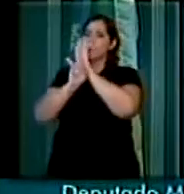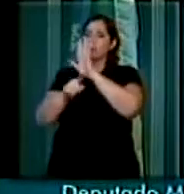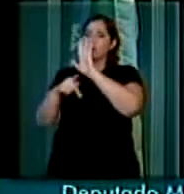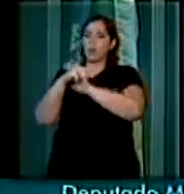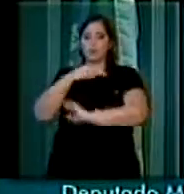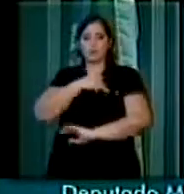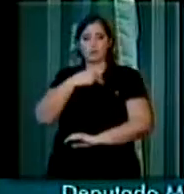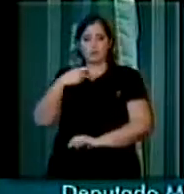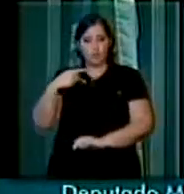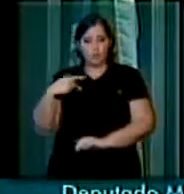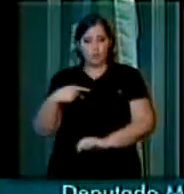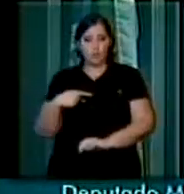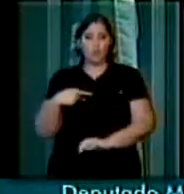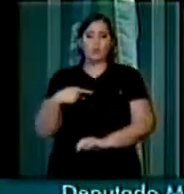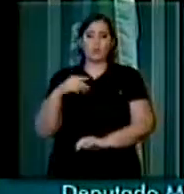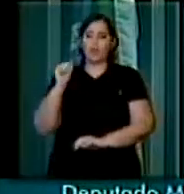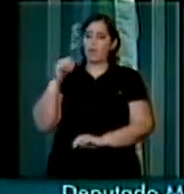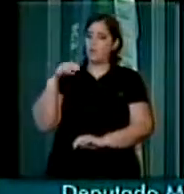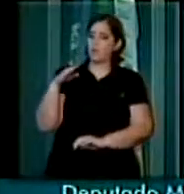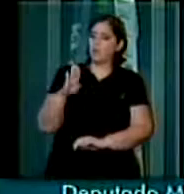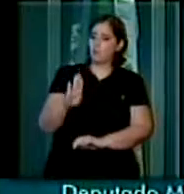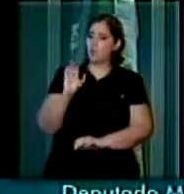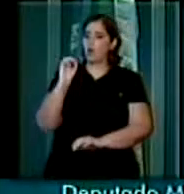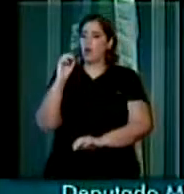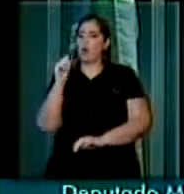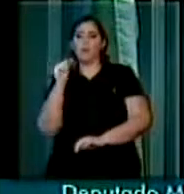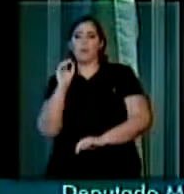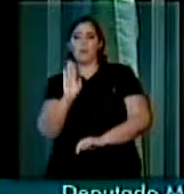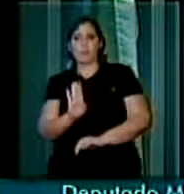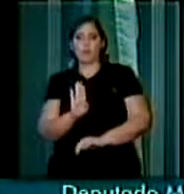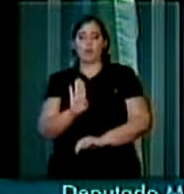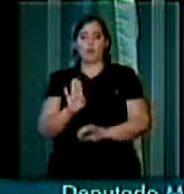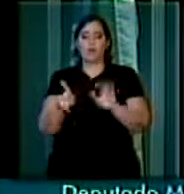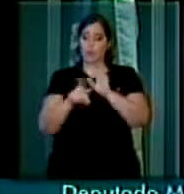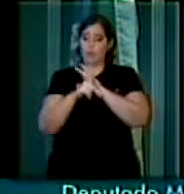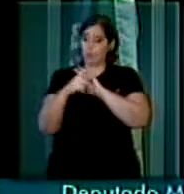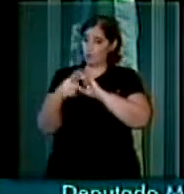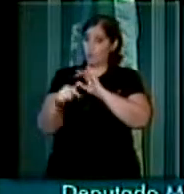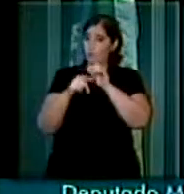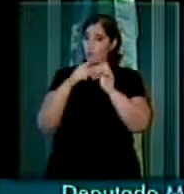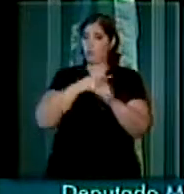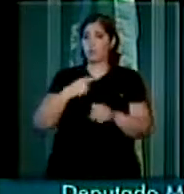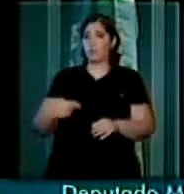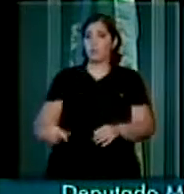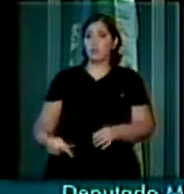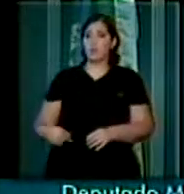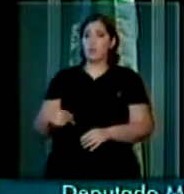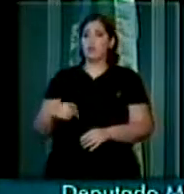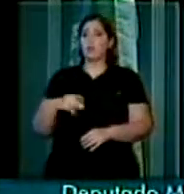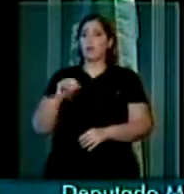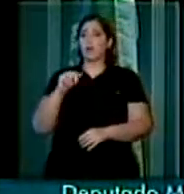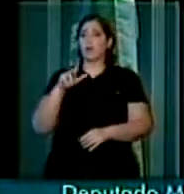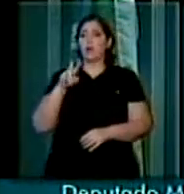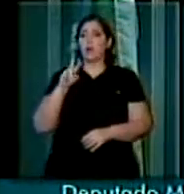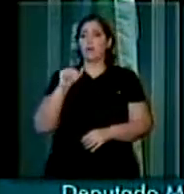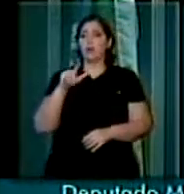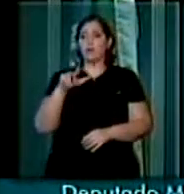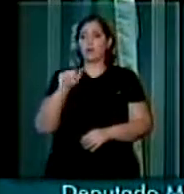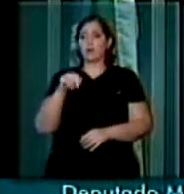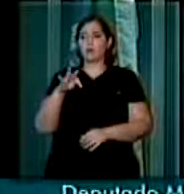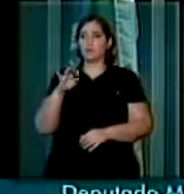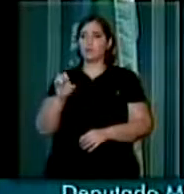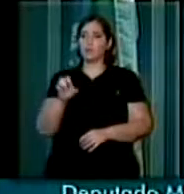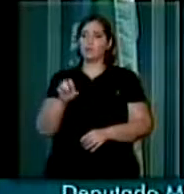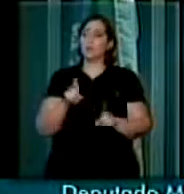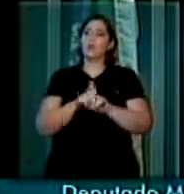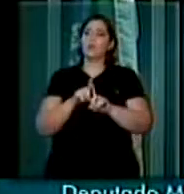Ministério Público, da AMB, da OAB, através do seu presidente, Ofir Cavalcante, e esse texto, não